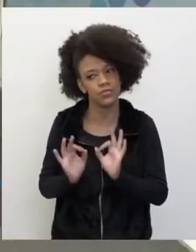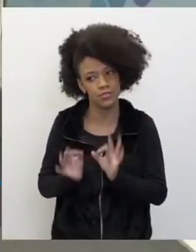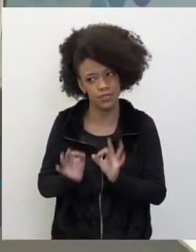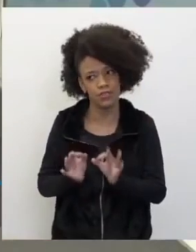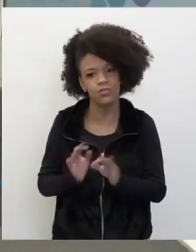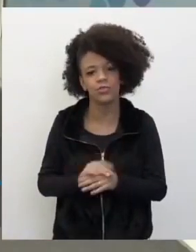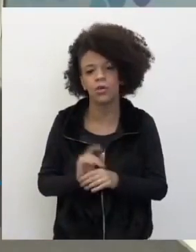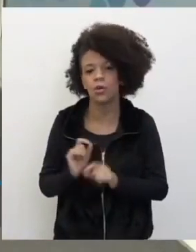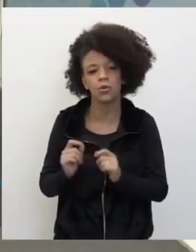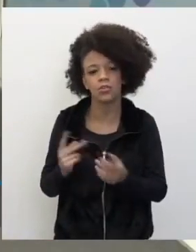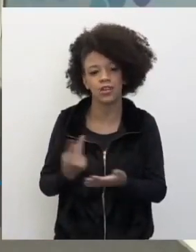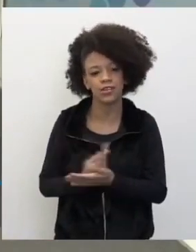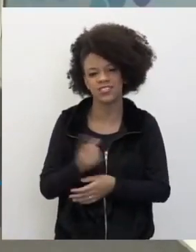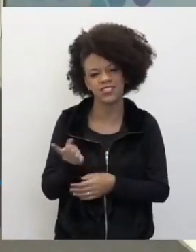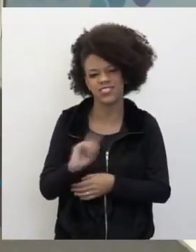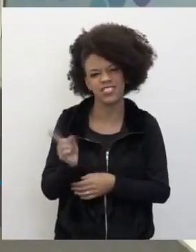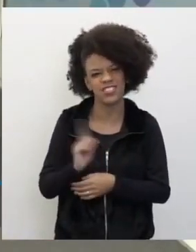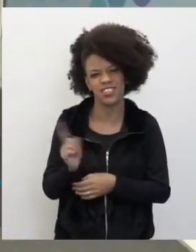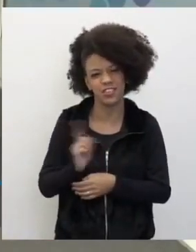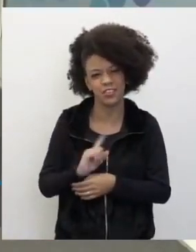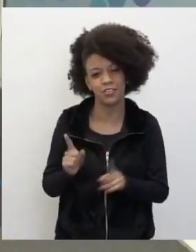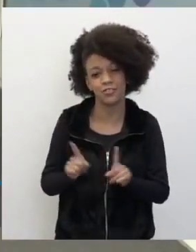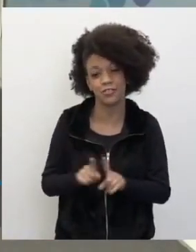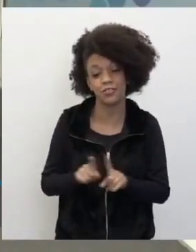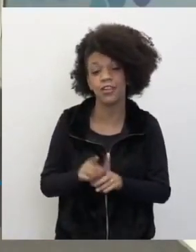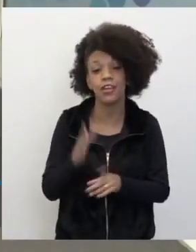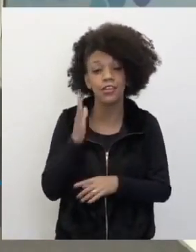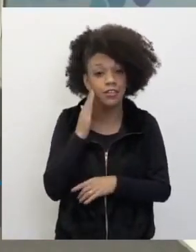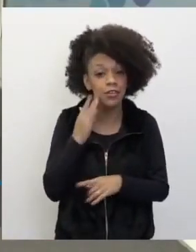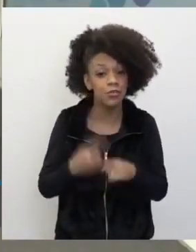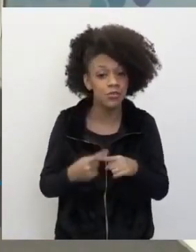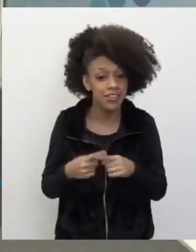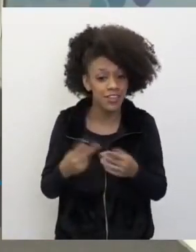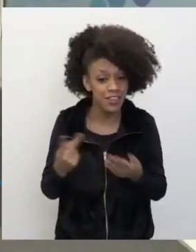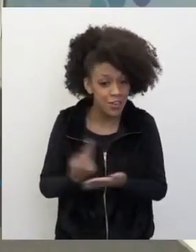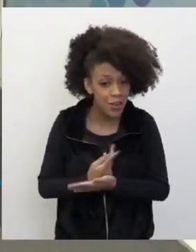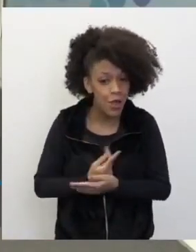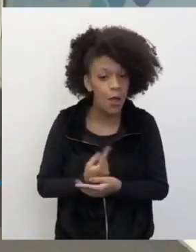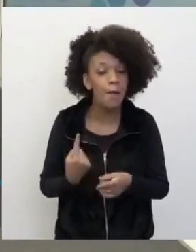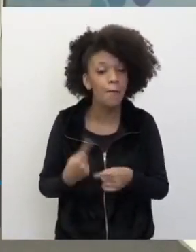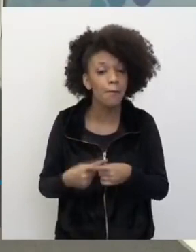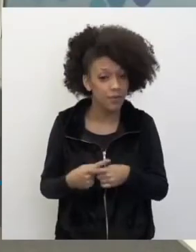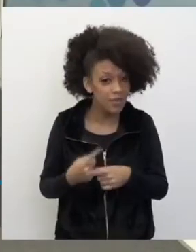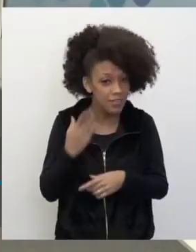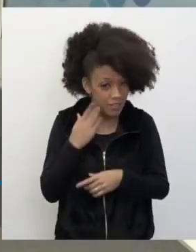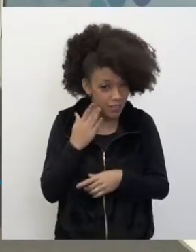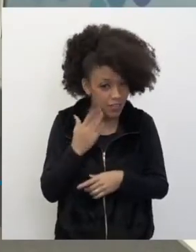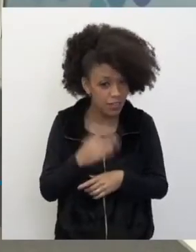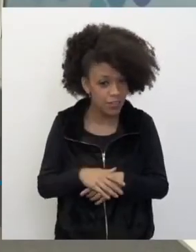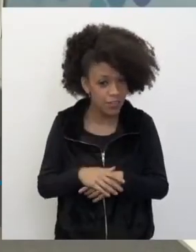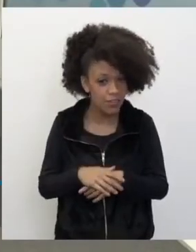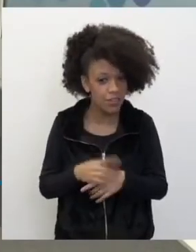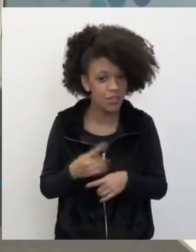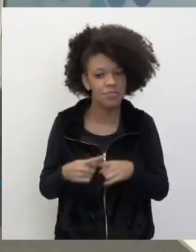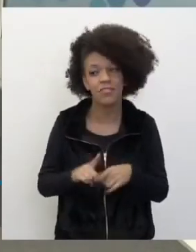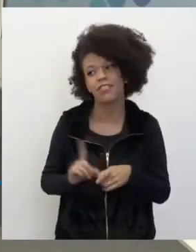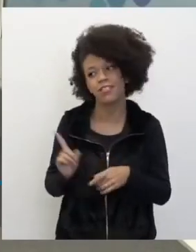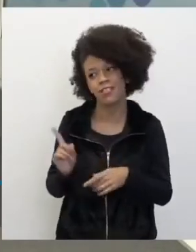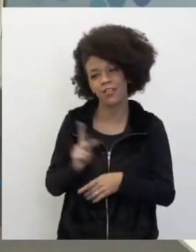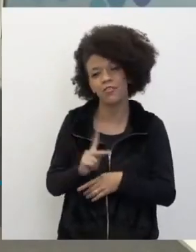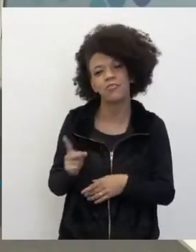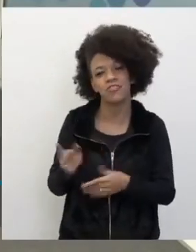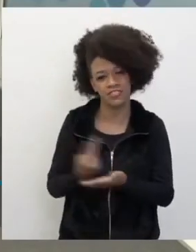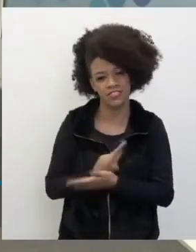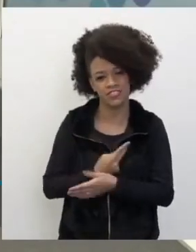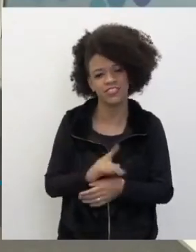que deu errado, certo? não. O que deu passa o que deu errado não. também, porque sabe por que ele não quer passar o que deu errado? É, Porque ele que errou. deixa o